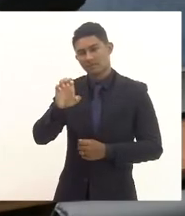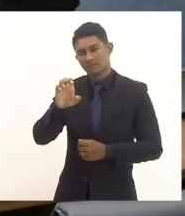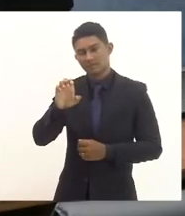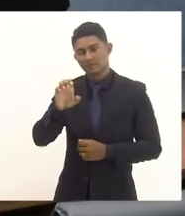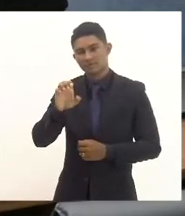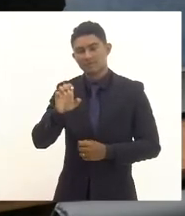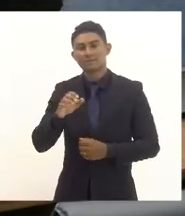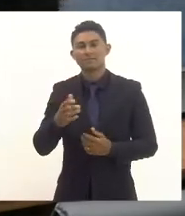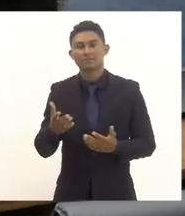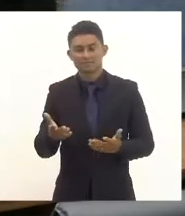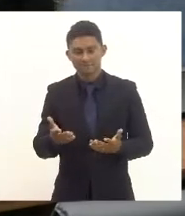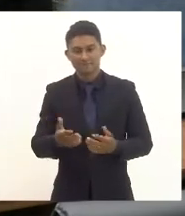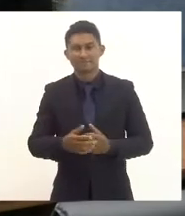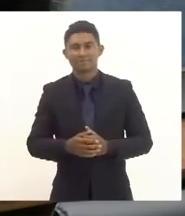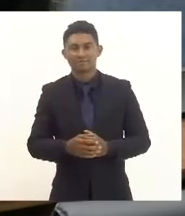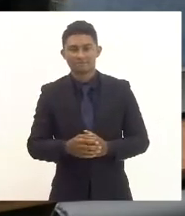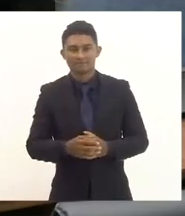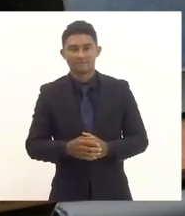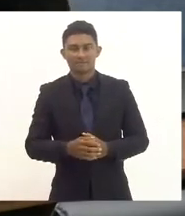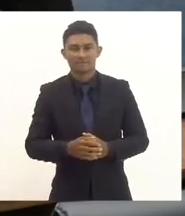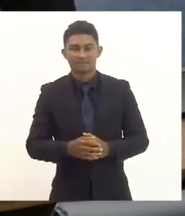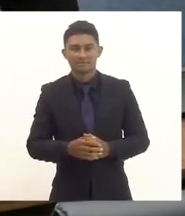Felipe Neto